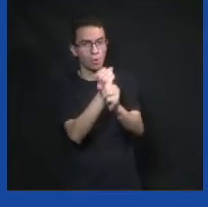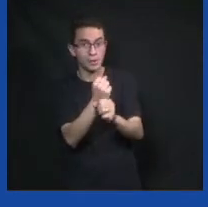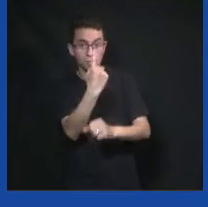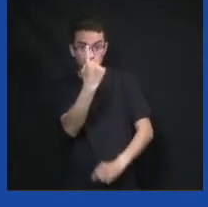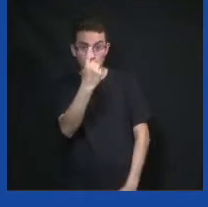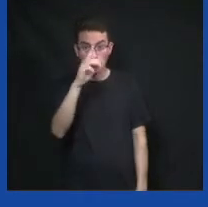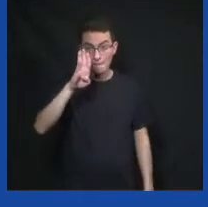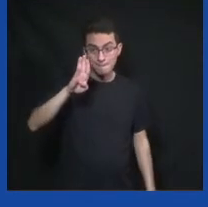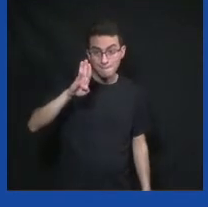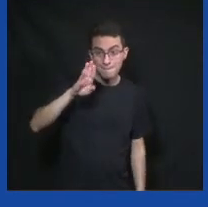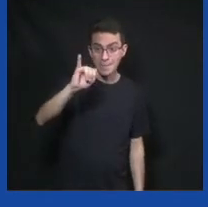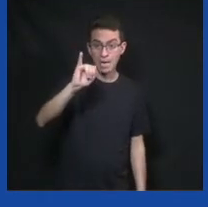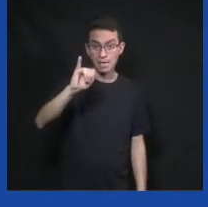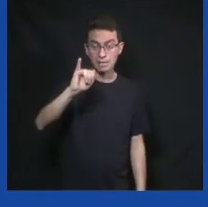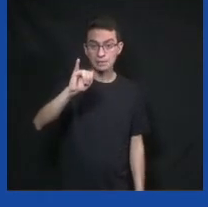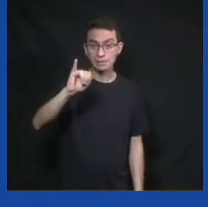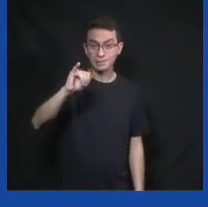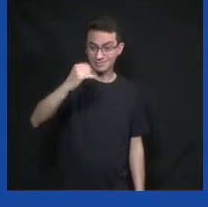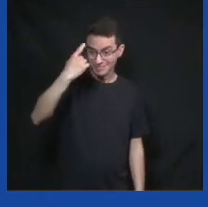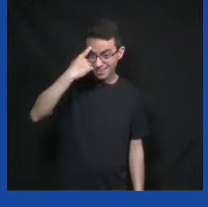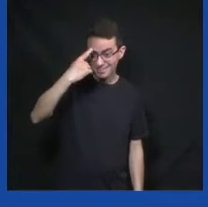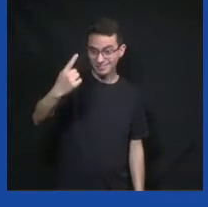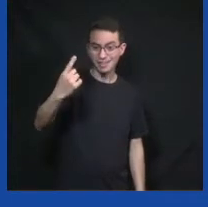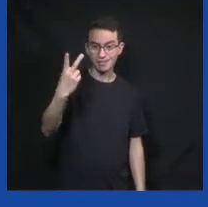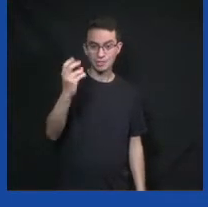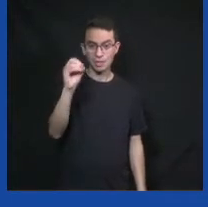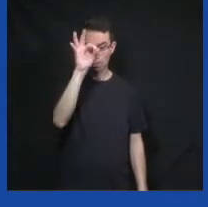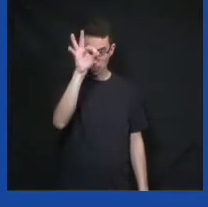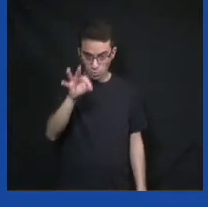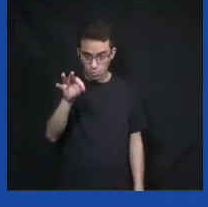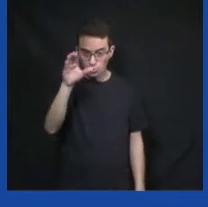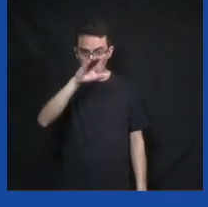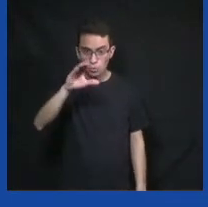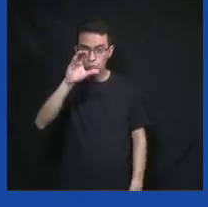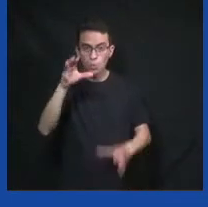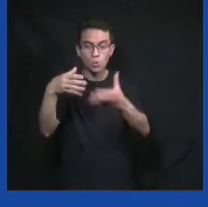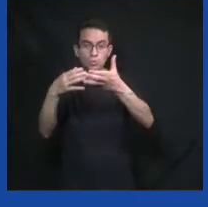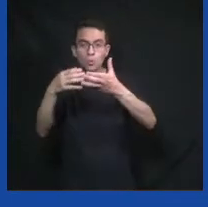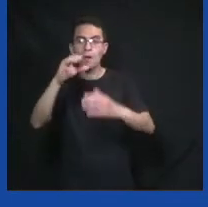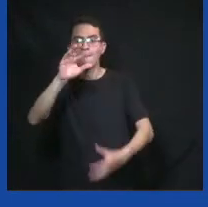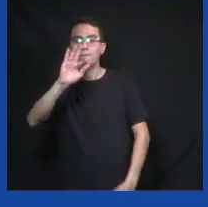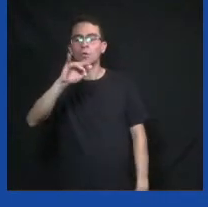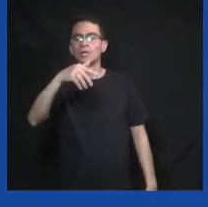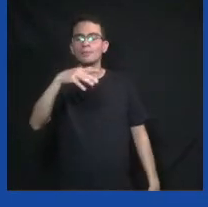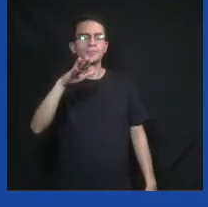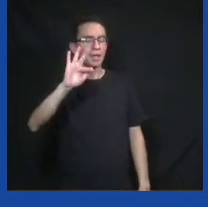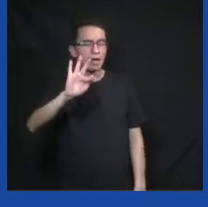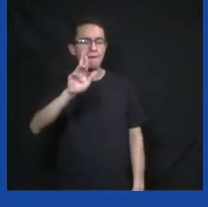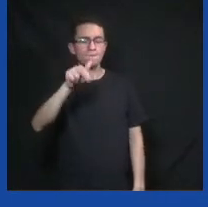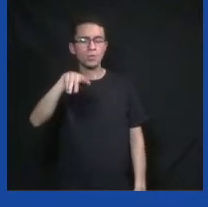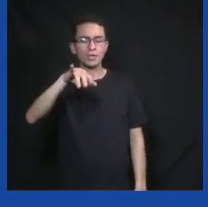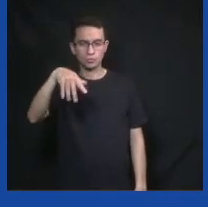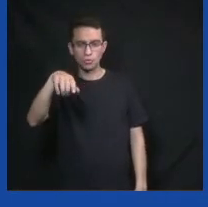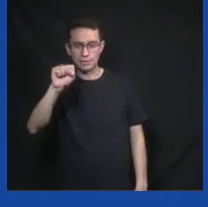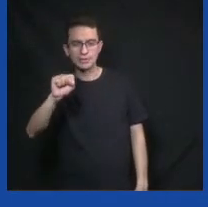20% precisa ser usado pelas fundações. E as fundações dos partidos políticos são fundações